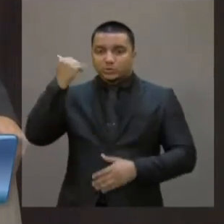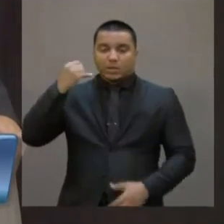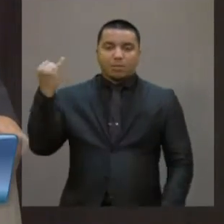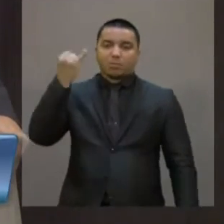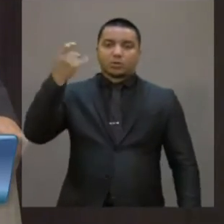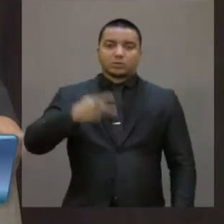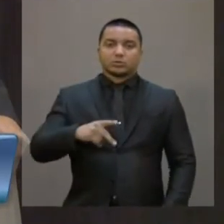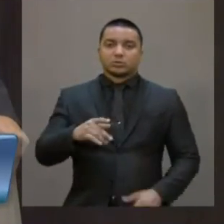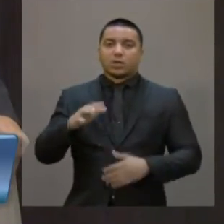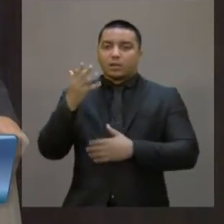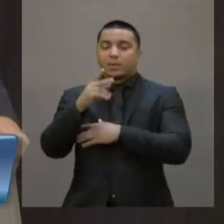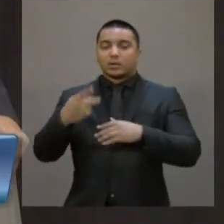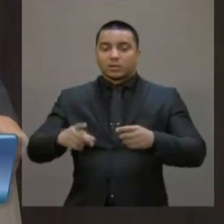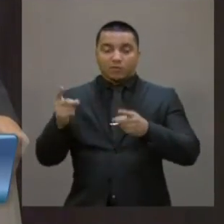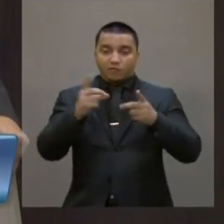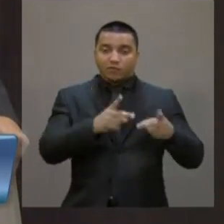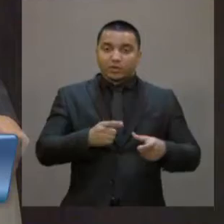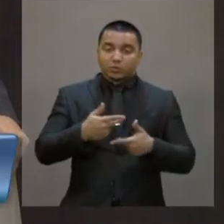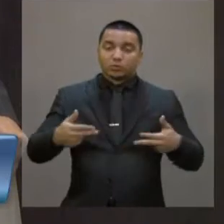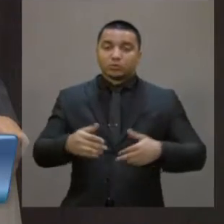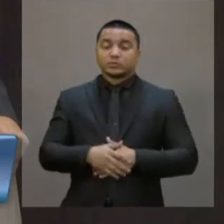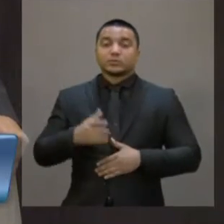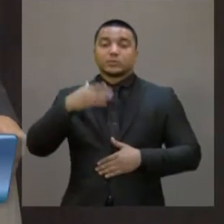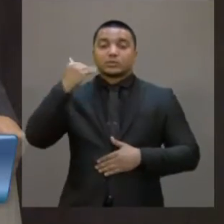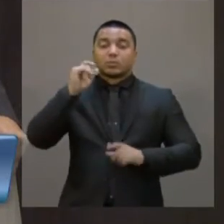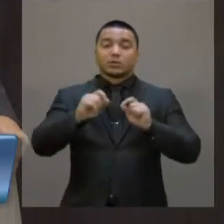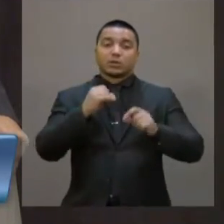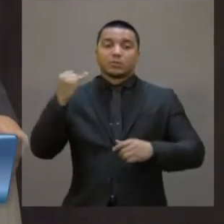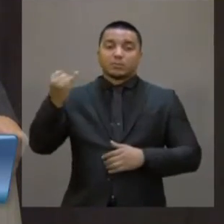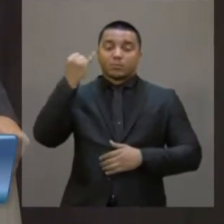importante para a nossa balança comercial, ele sabe da importância